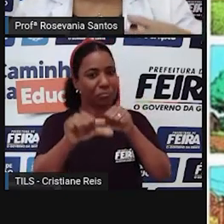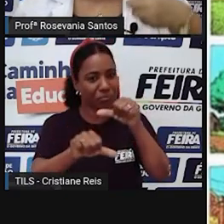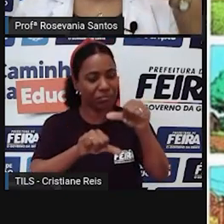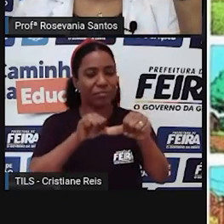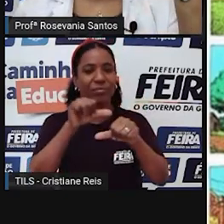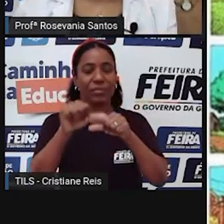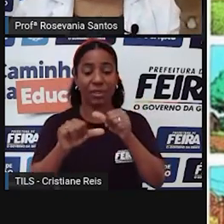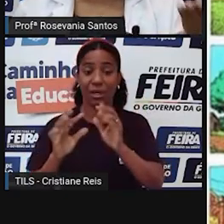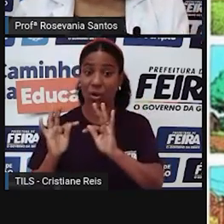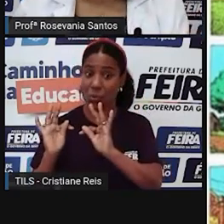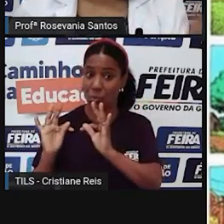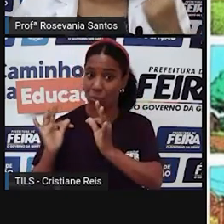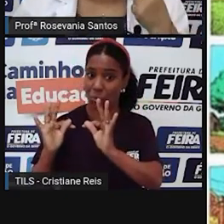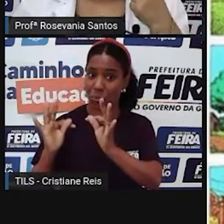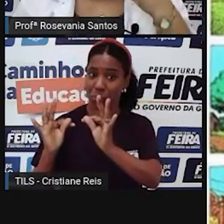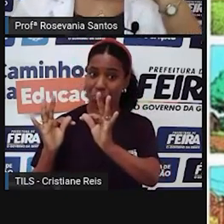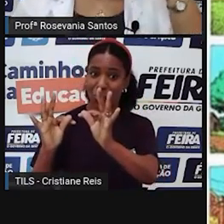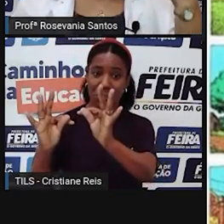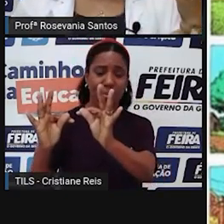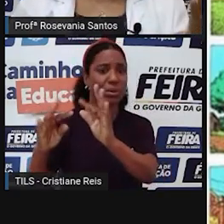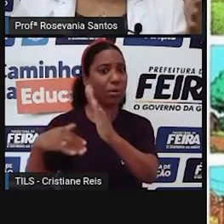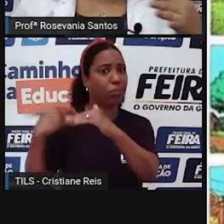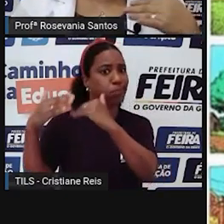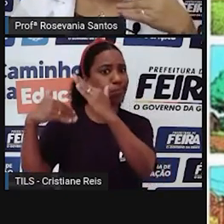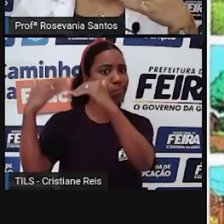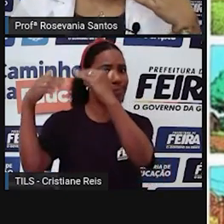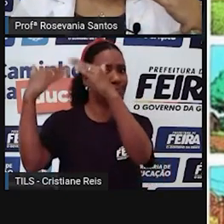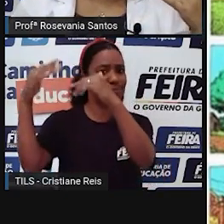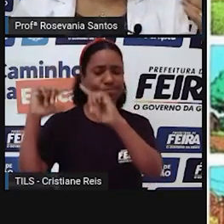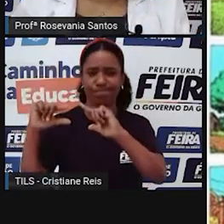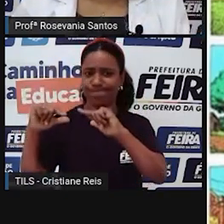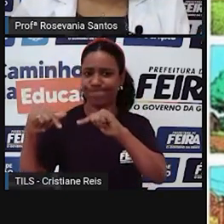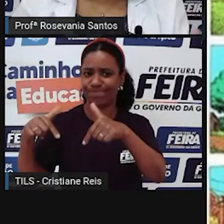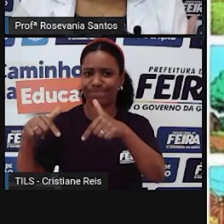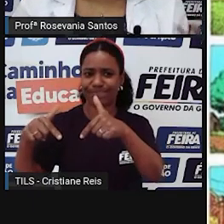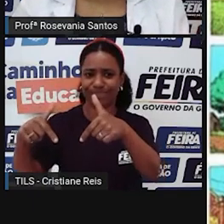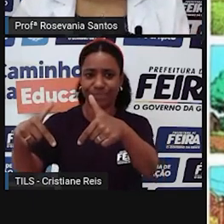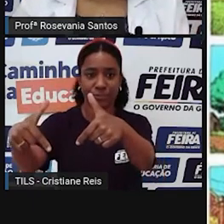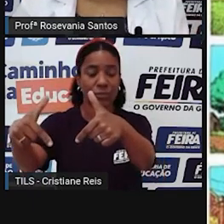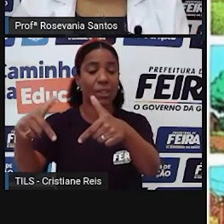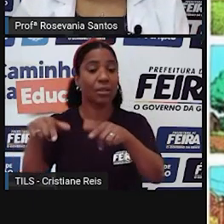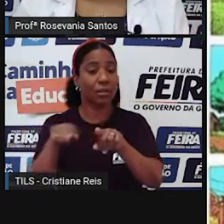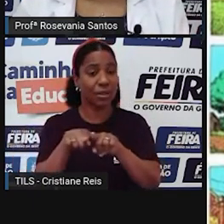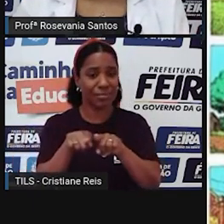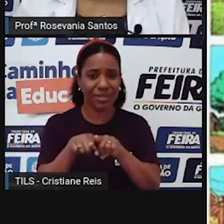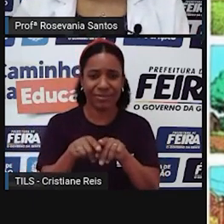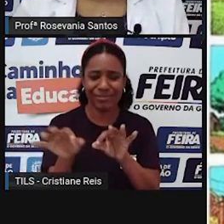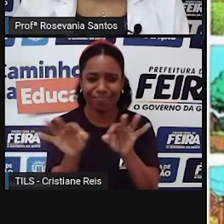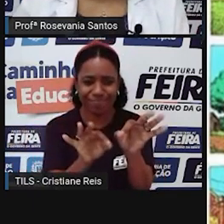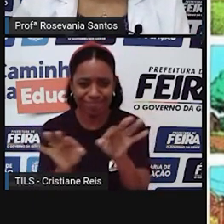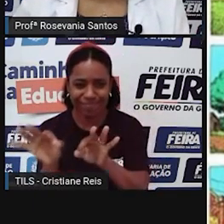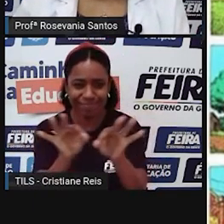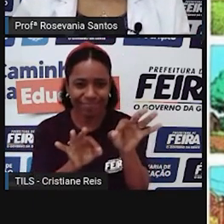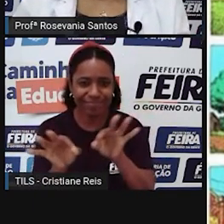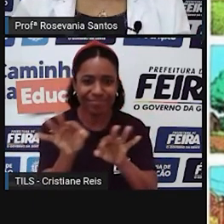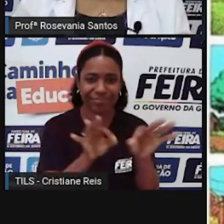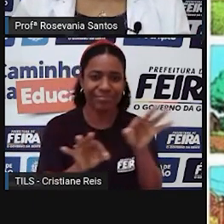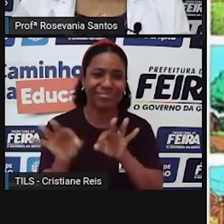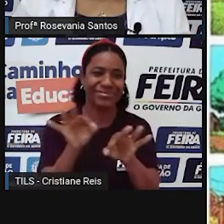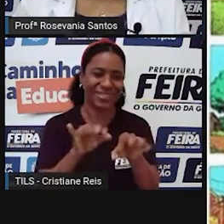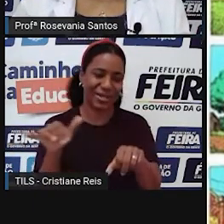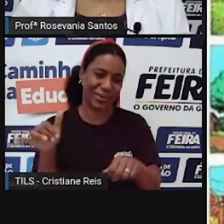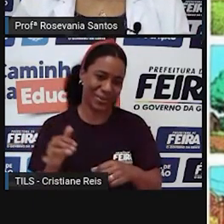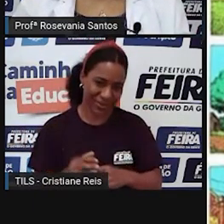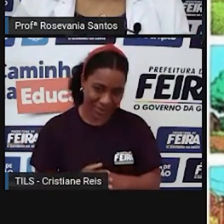novas tecnologias. Lembra que eu falei? Vai tendo novas técnicas, né, de lidar com esses espaços. O